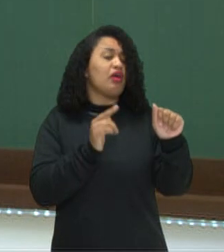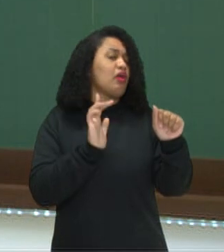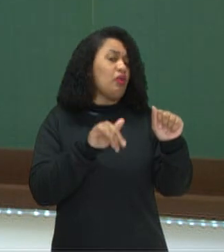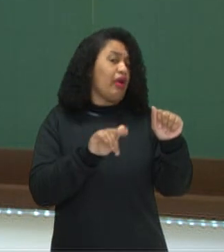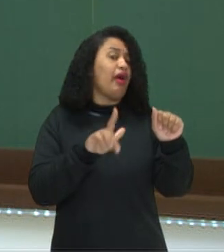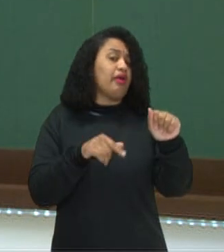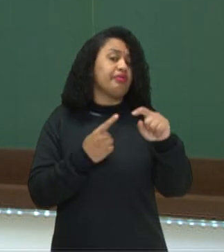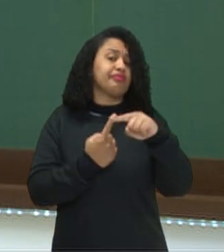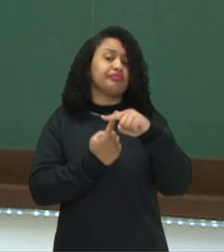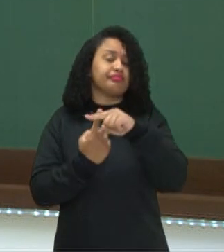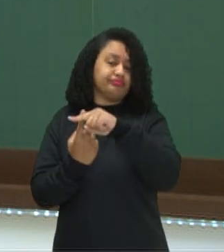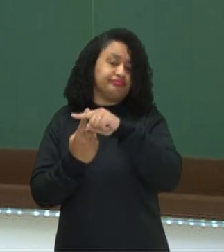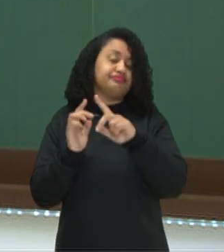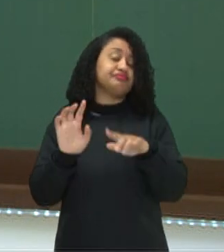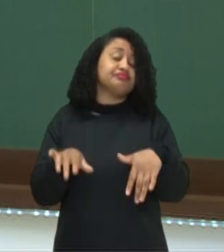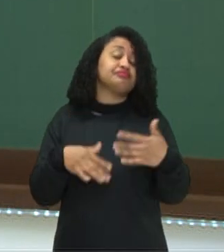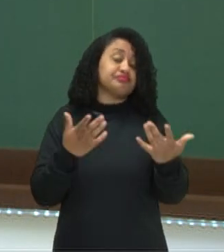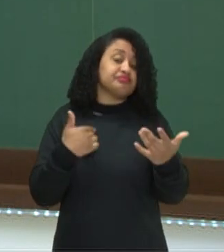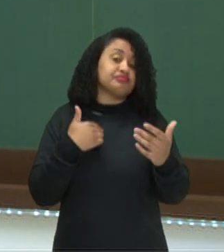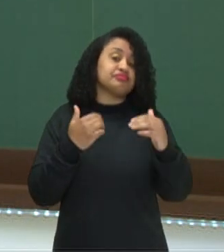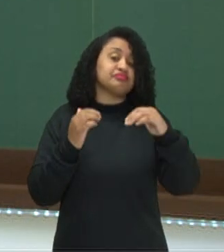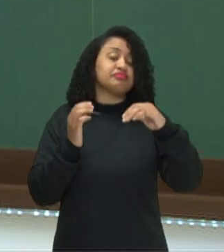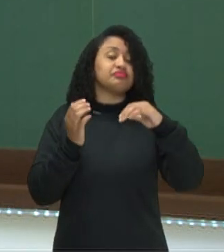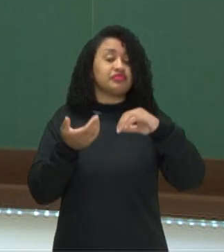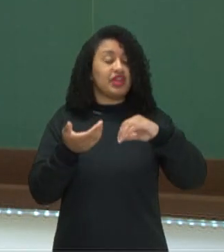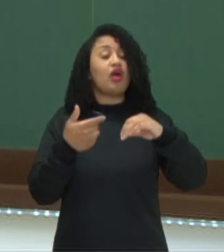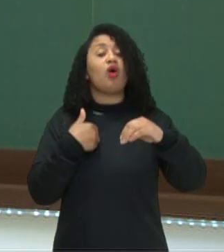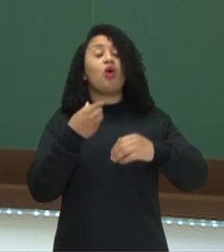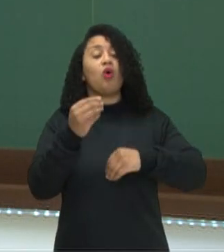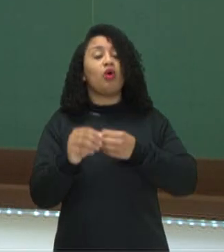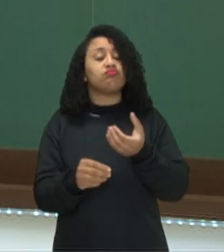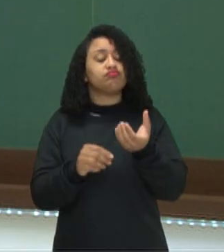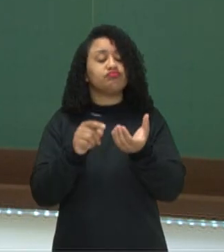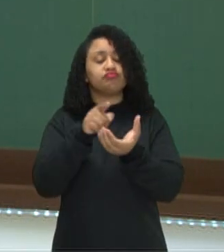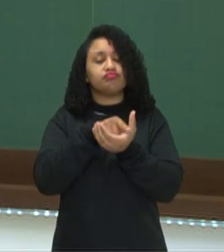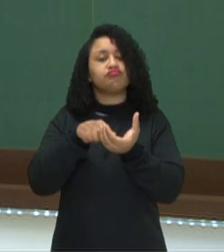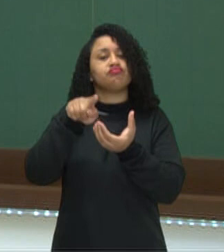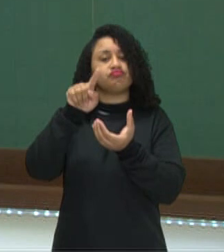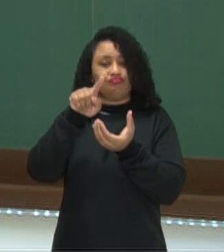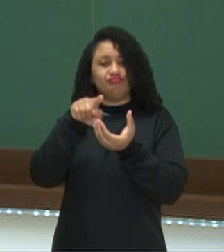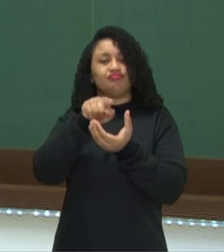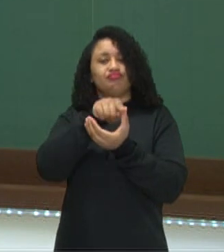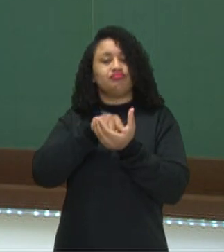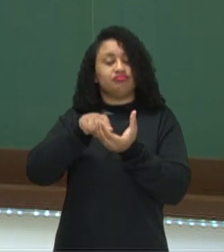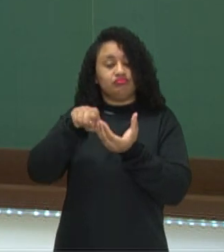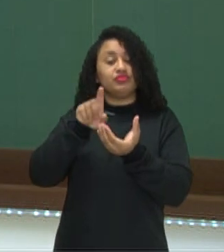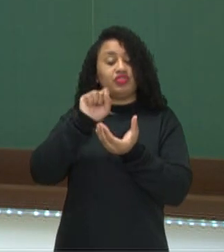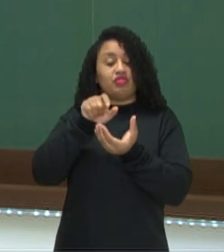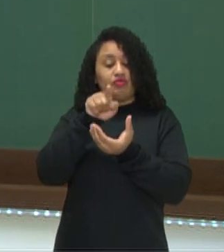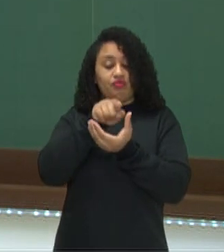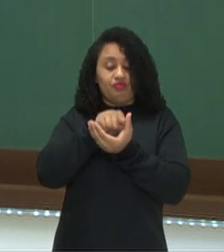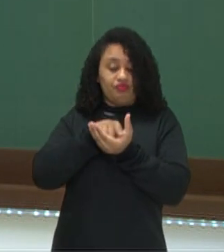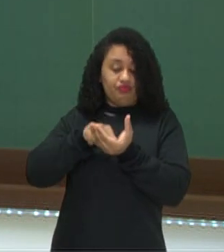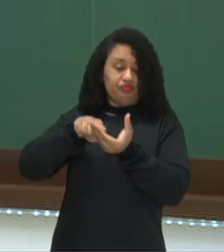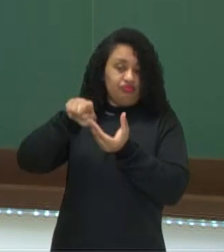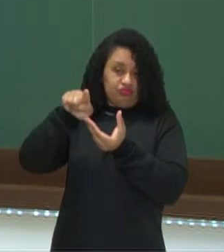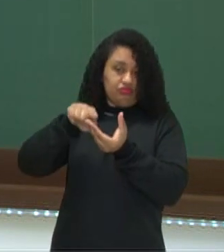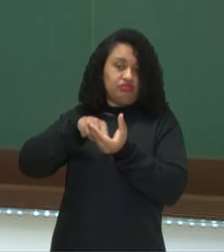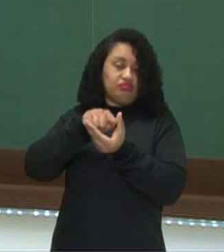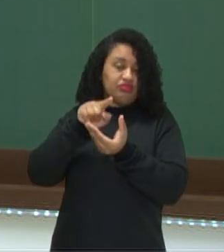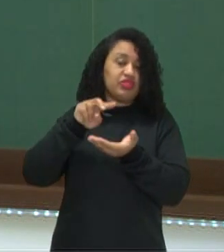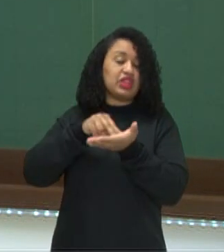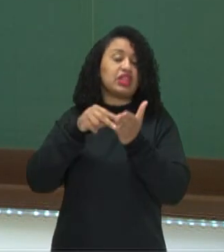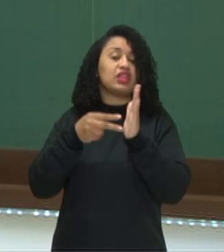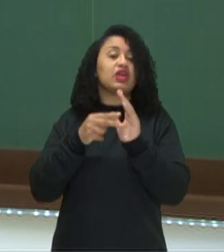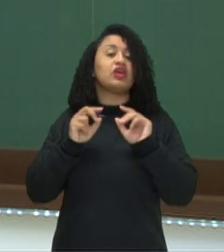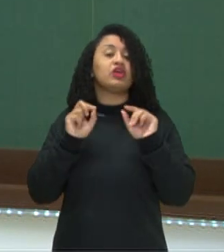positivo. Então, a concavidade da parábola é voltada para cima. Se a concavidade está voltada para cima,